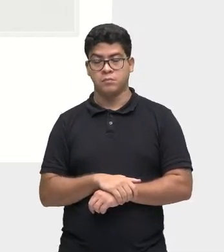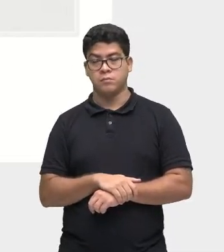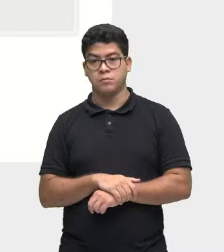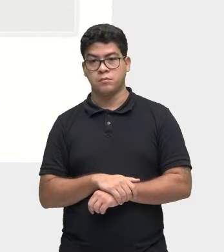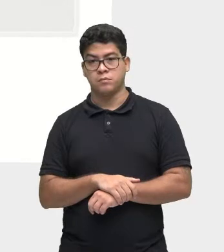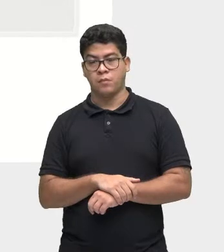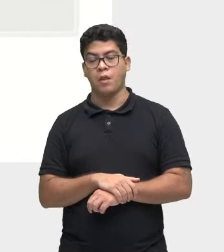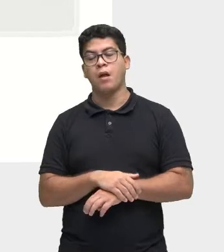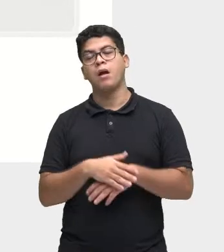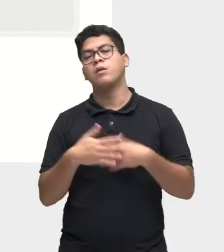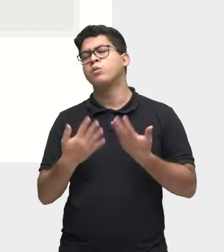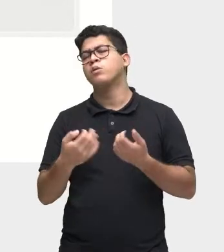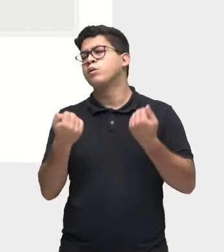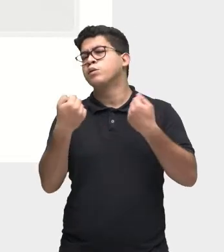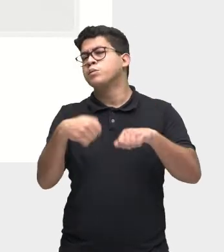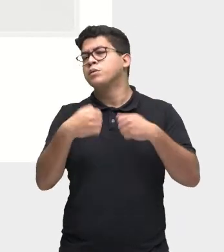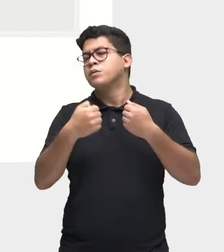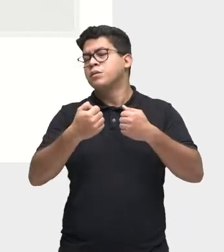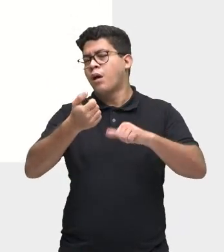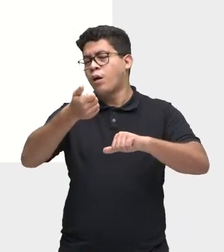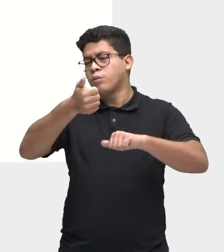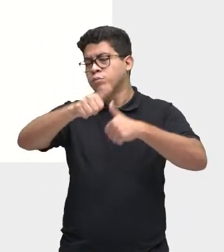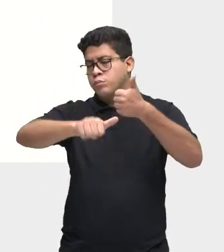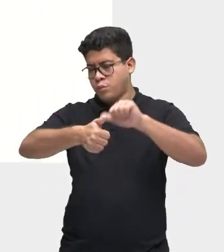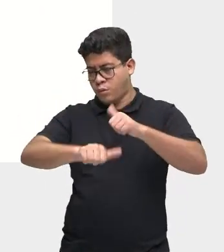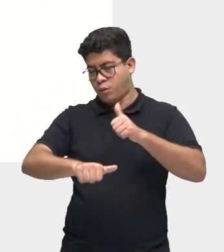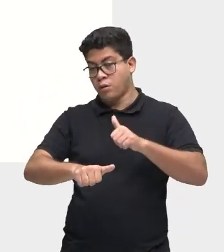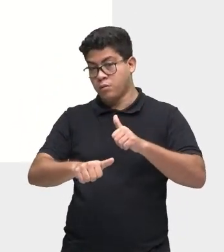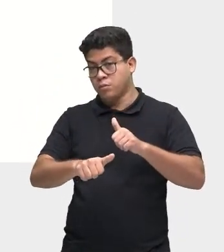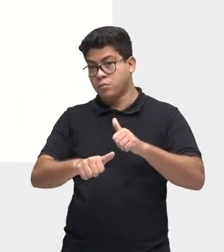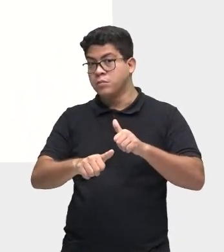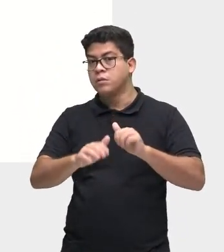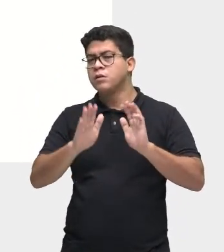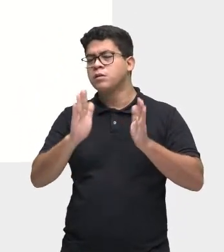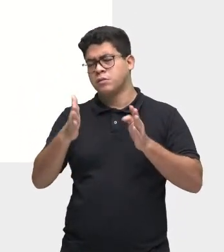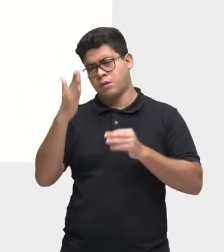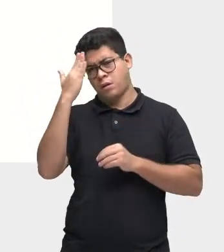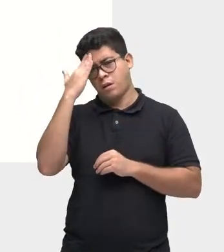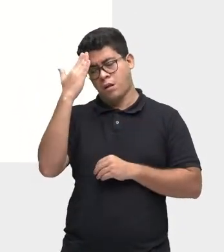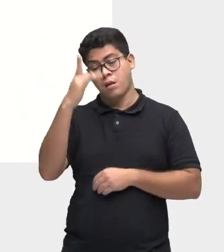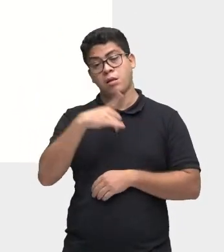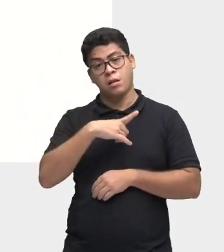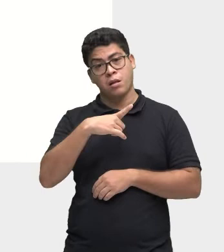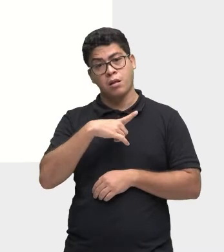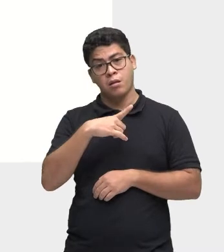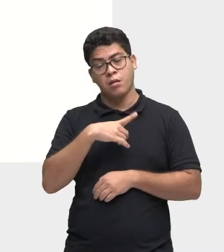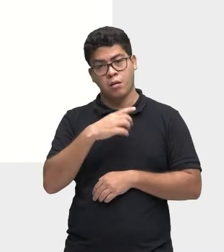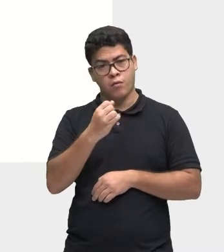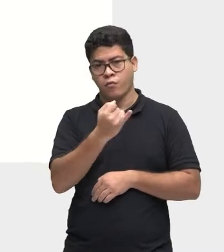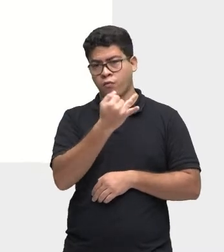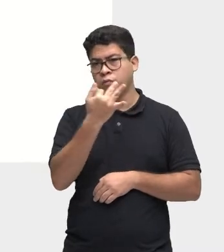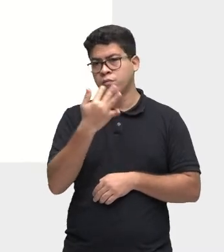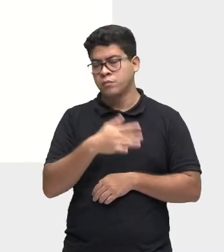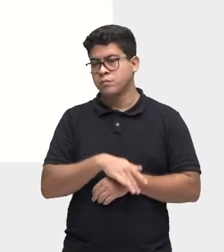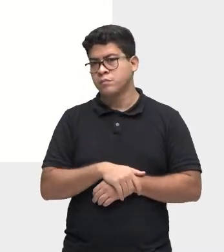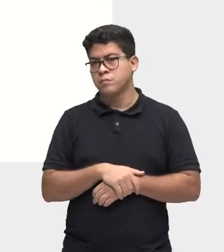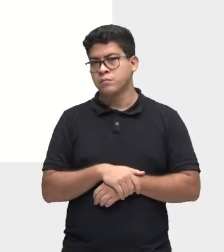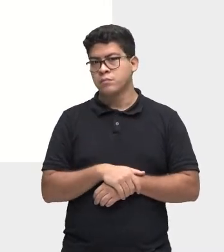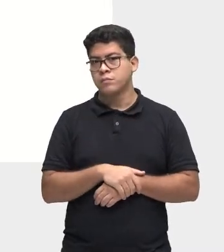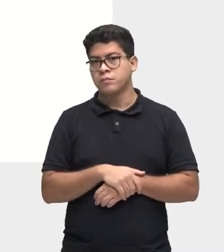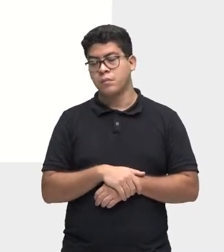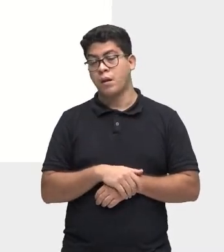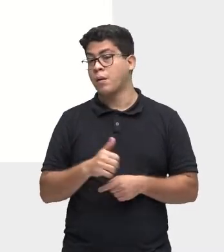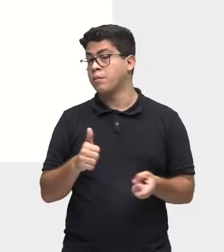Então, o que a gente precisa fazer agora? Agora que a gente já tem essas informações, vamos fazer aquela análise.